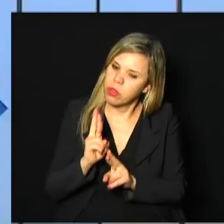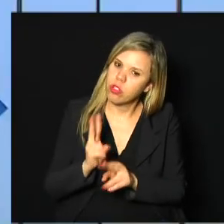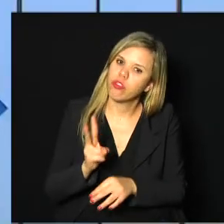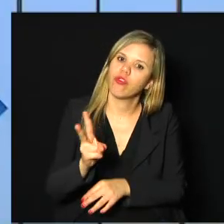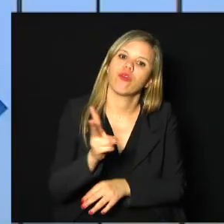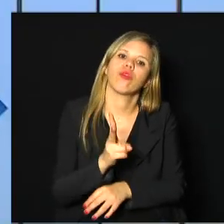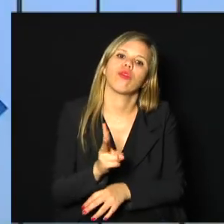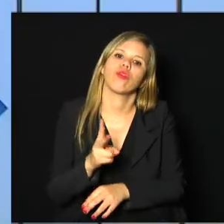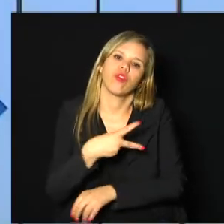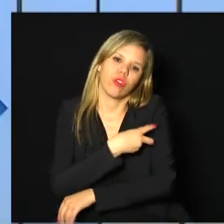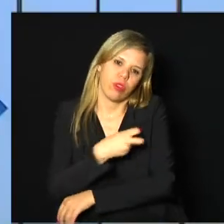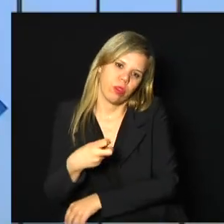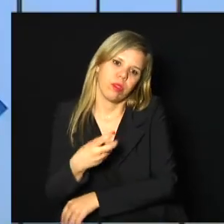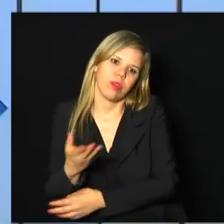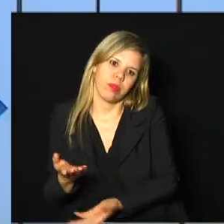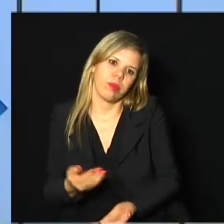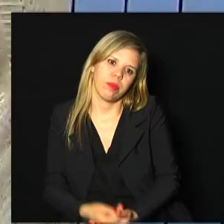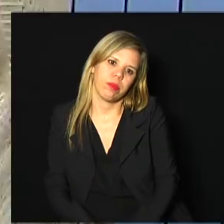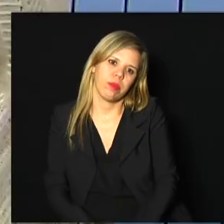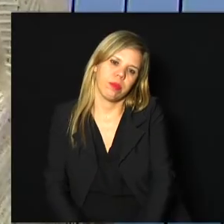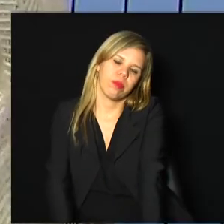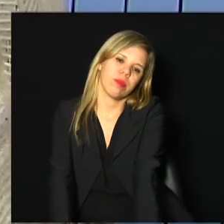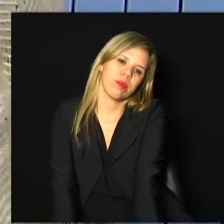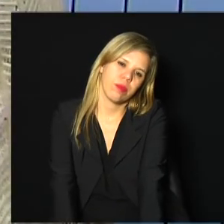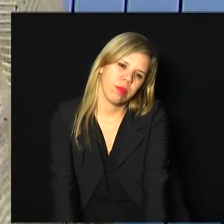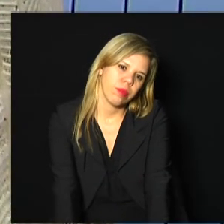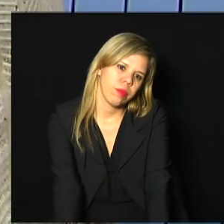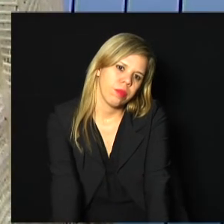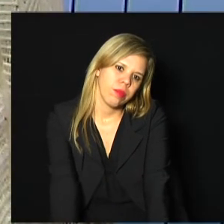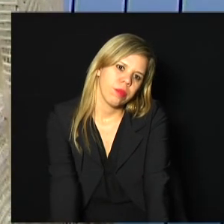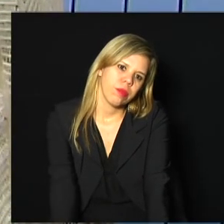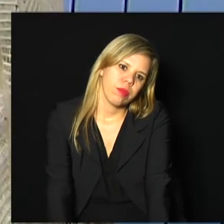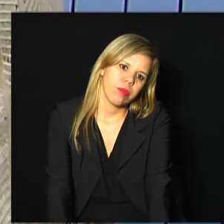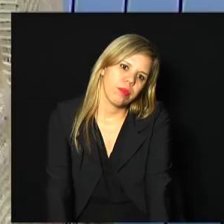continue aí progredindo nessa questão da vacinação, né?